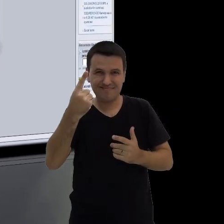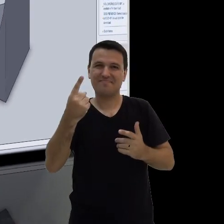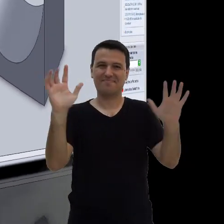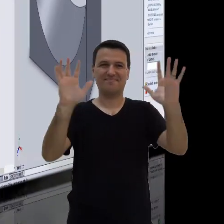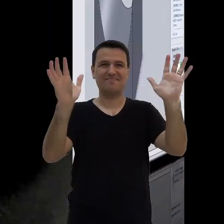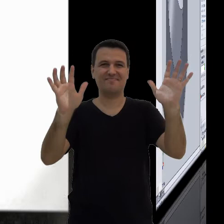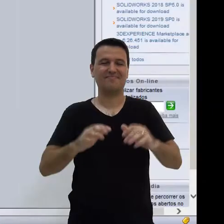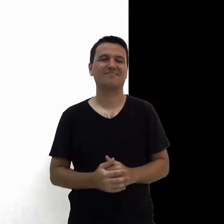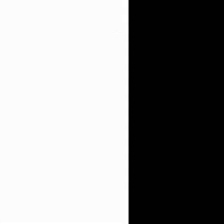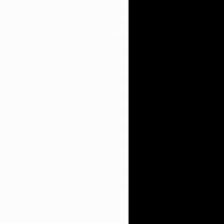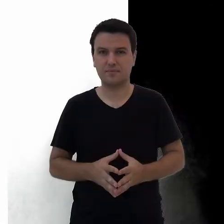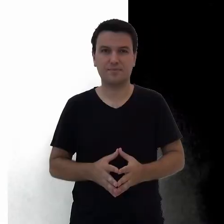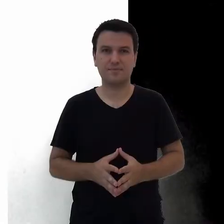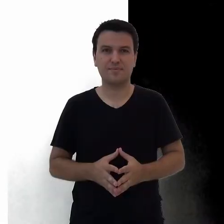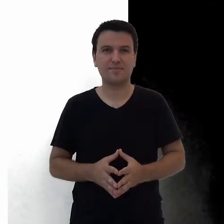Até a próxima!